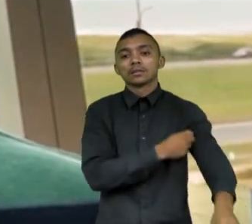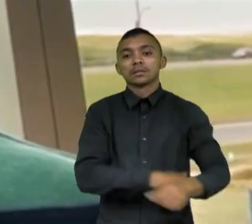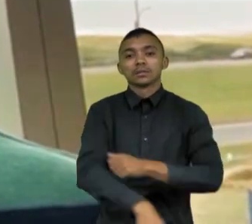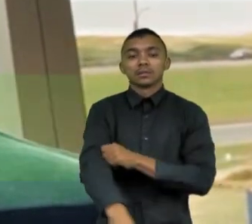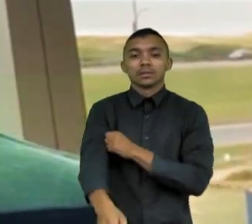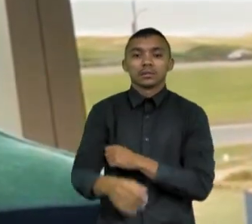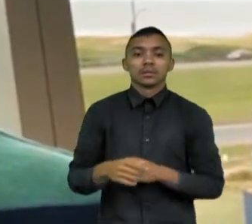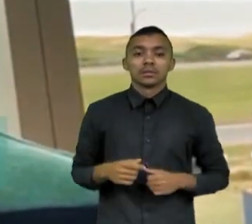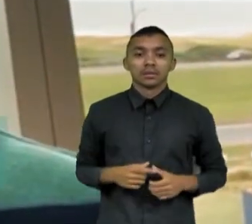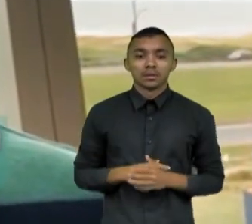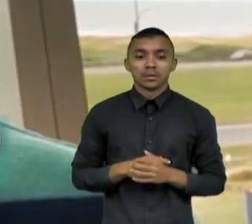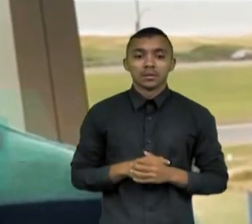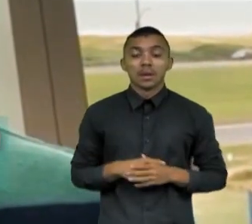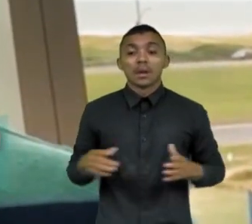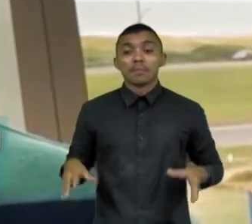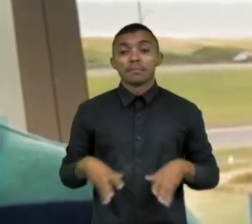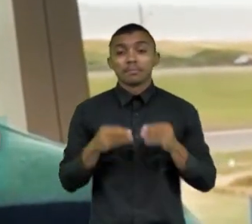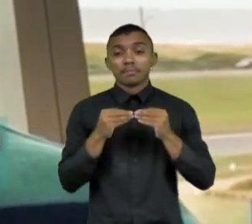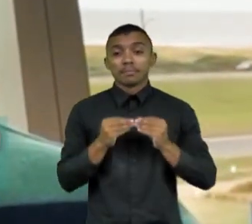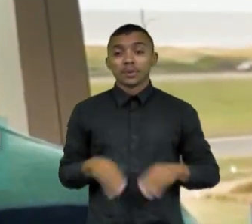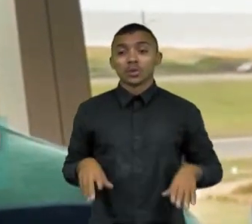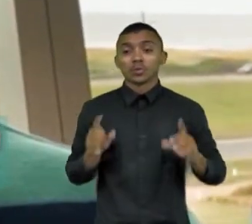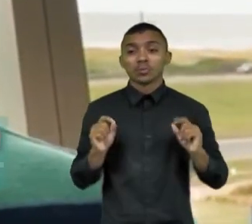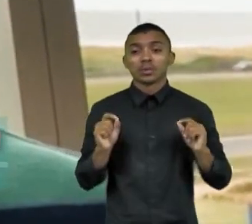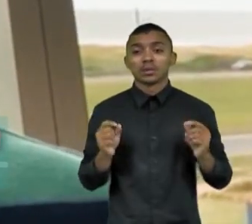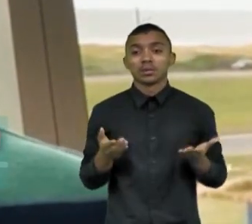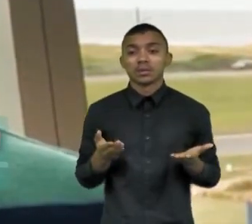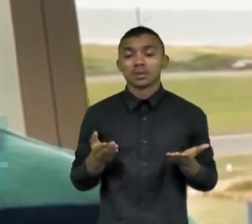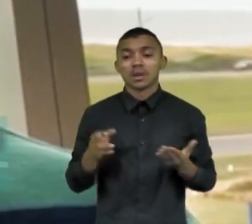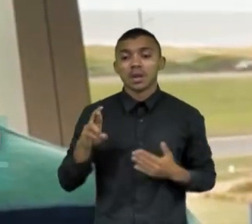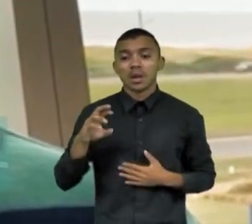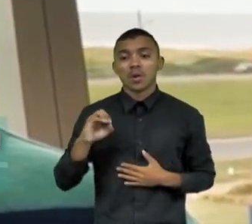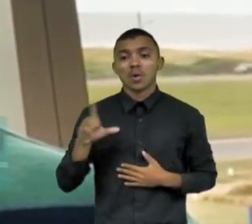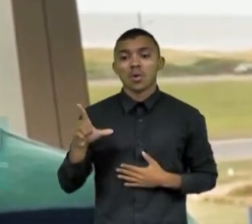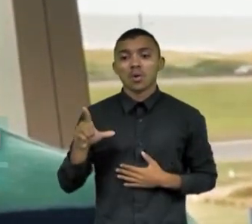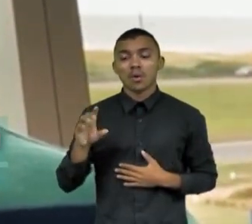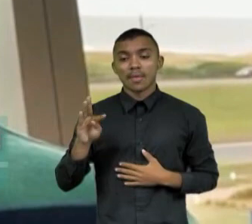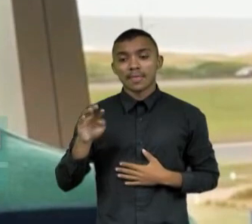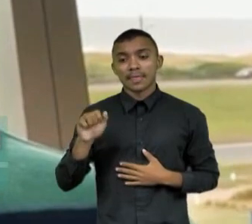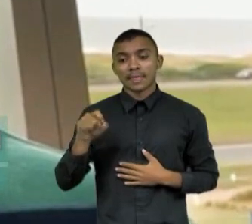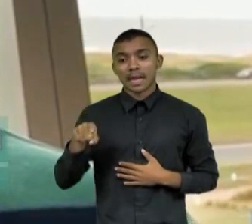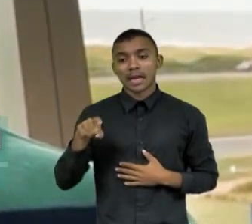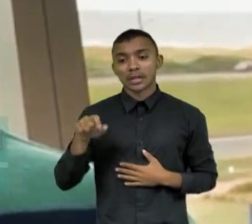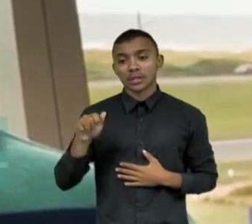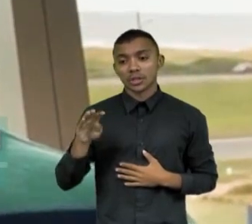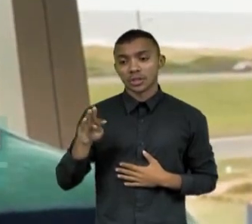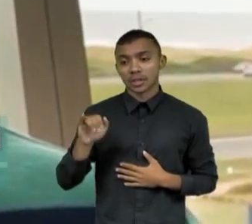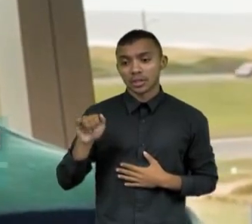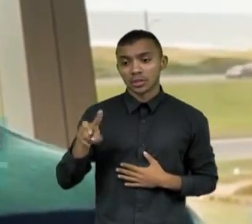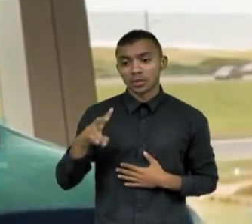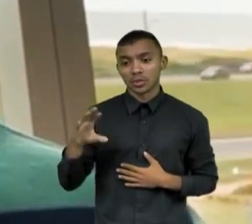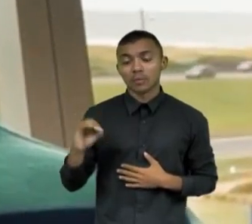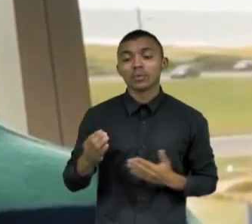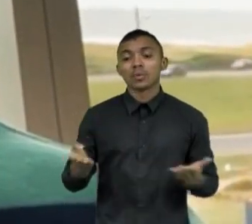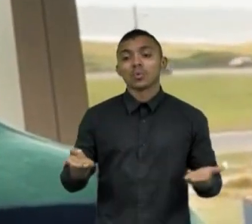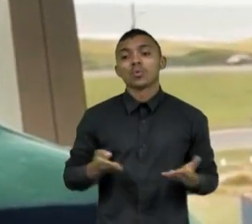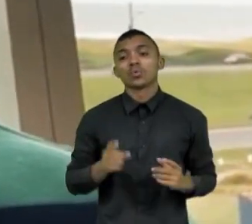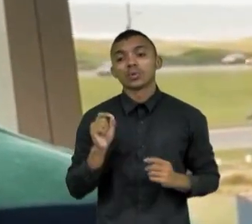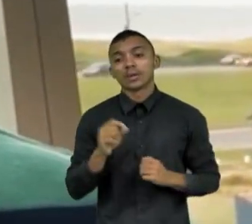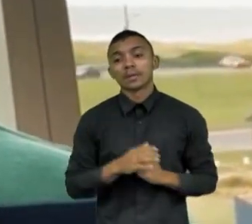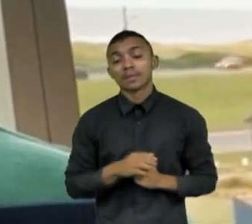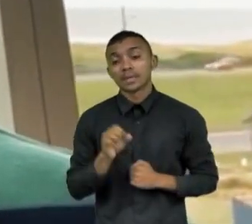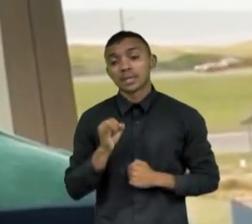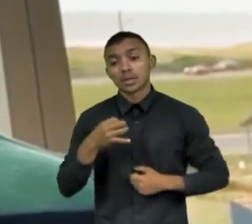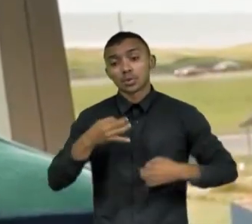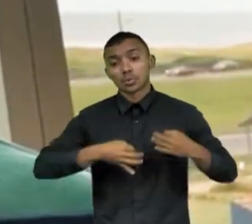prejuízos é a modificação do rol para taxativo e não explicativo. Que hoje, por exemplo, se um juiz vai